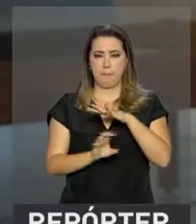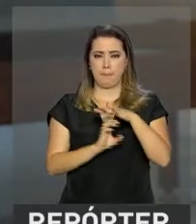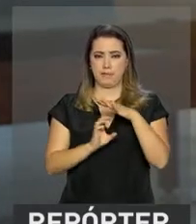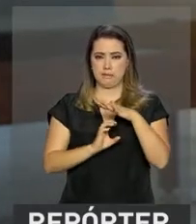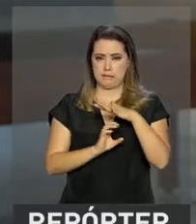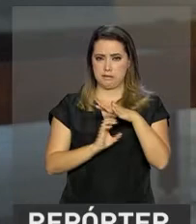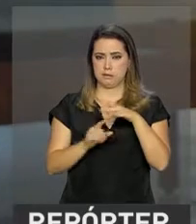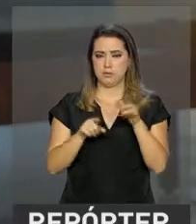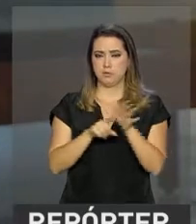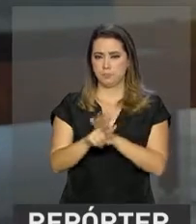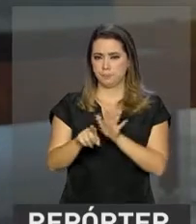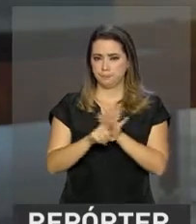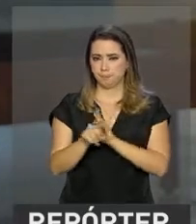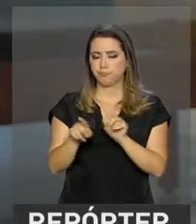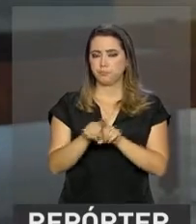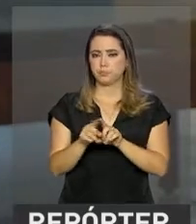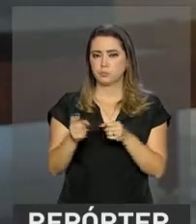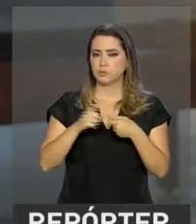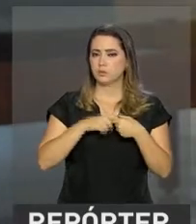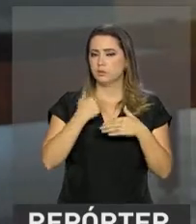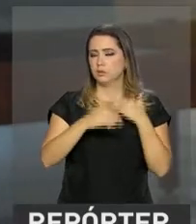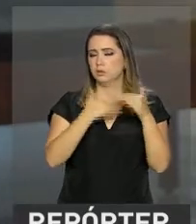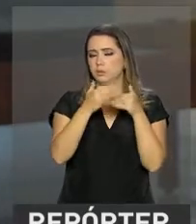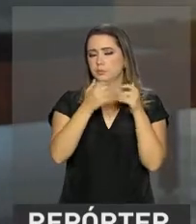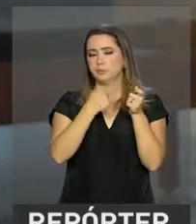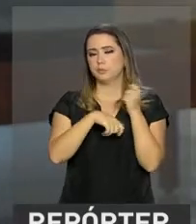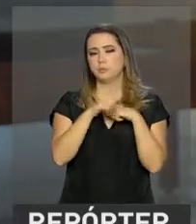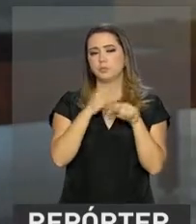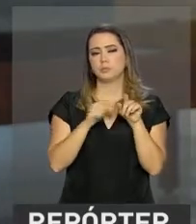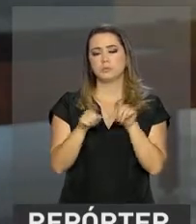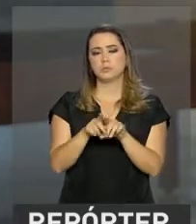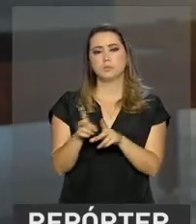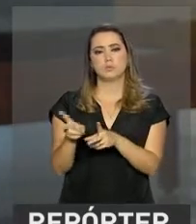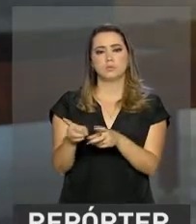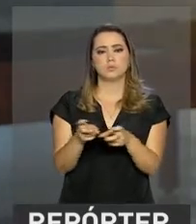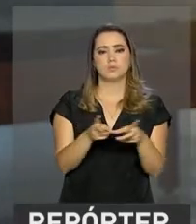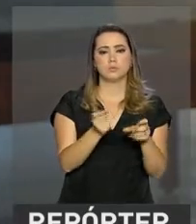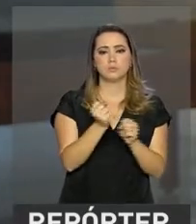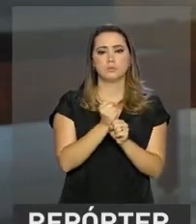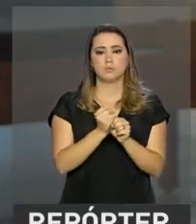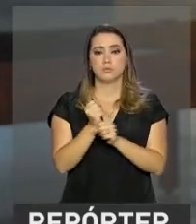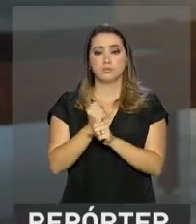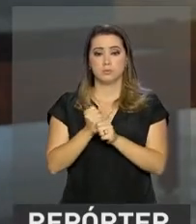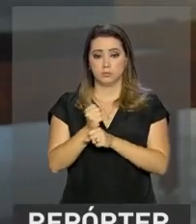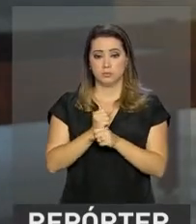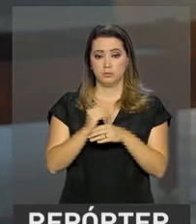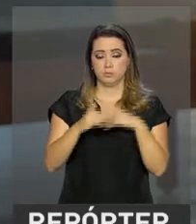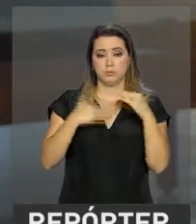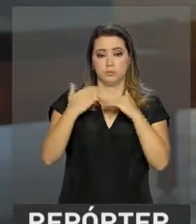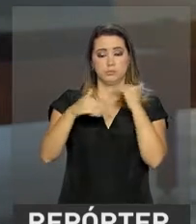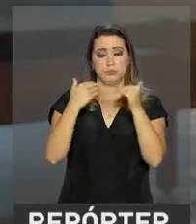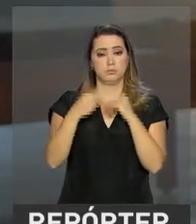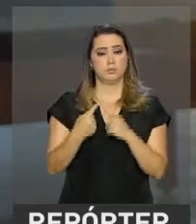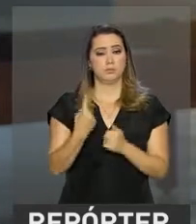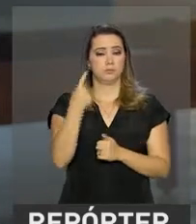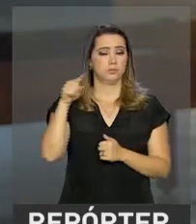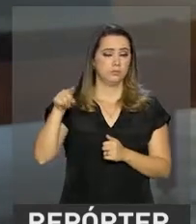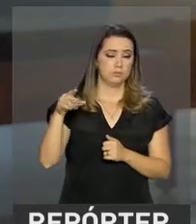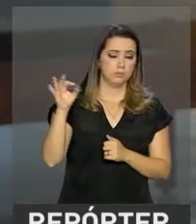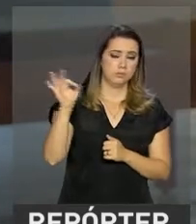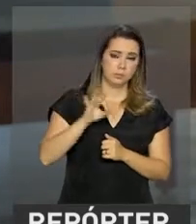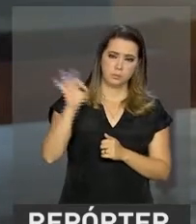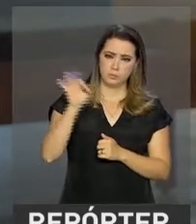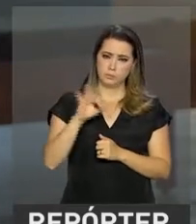essa perspectiva de retomada da economia brasileira. Isso já foi observado no ano passado, com um crescimento de